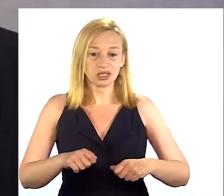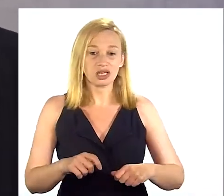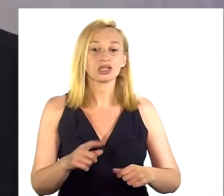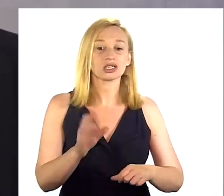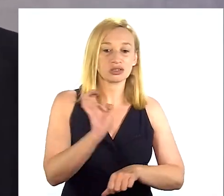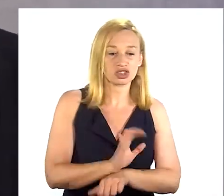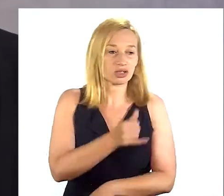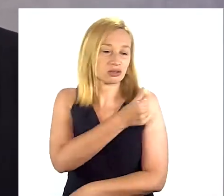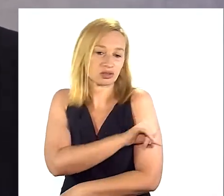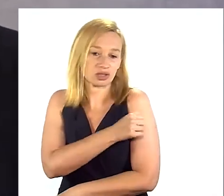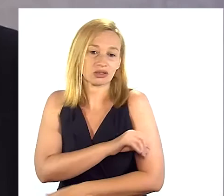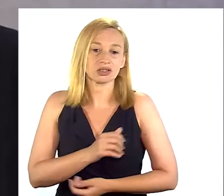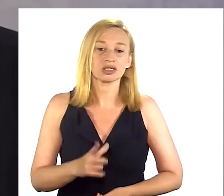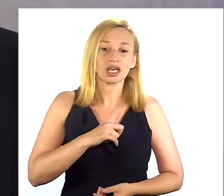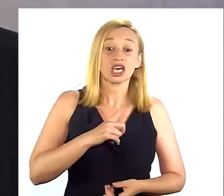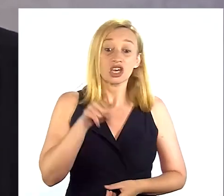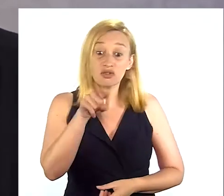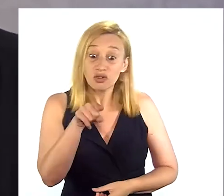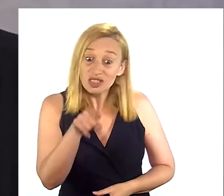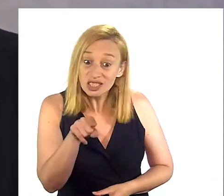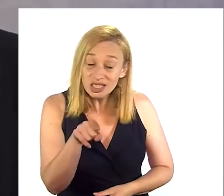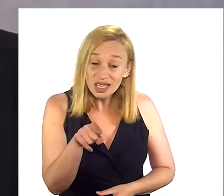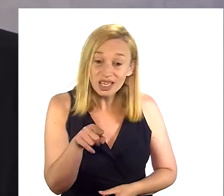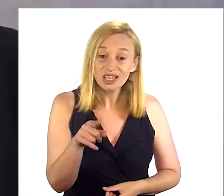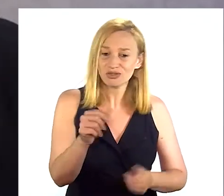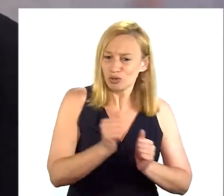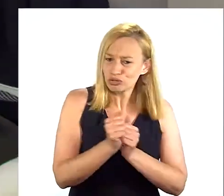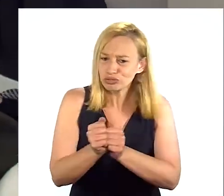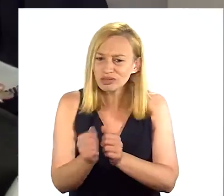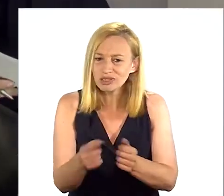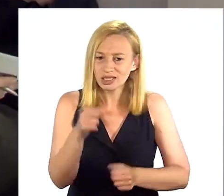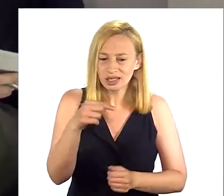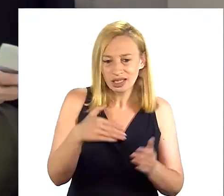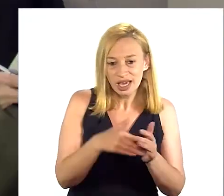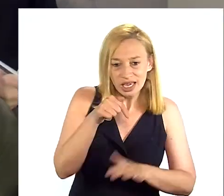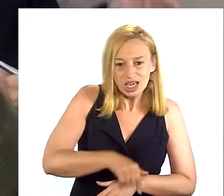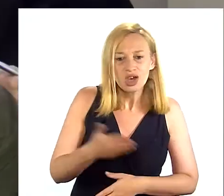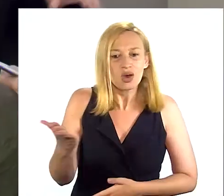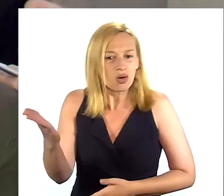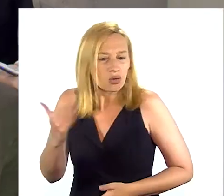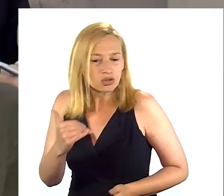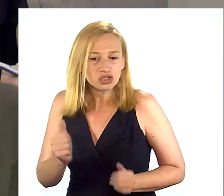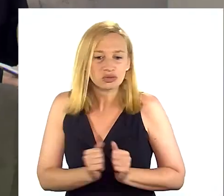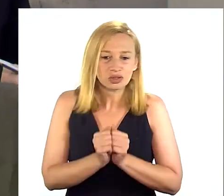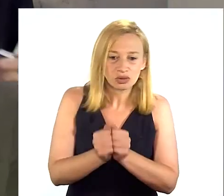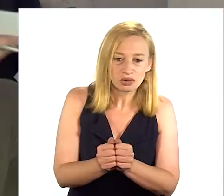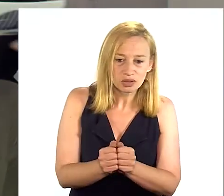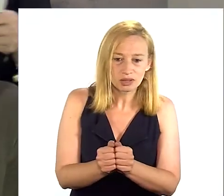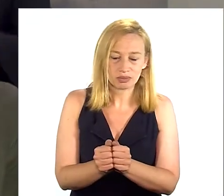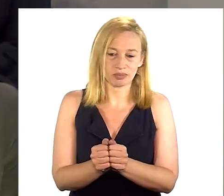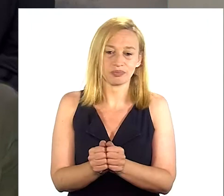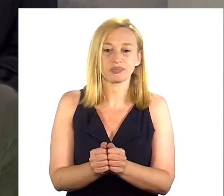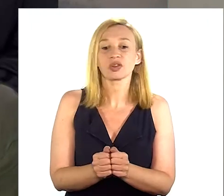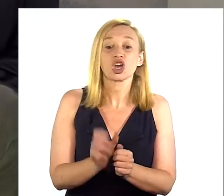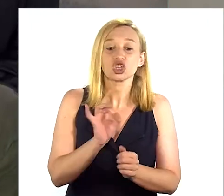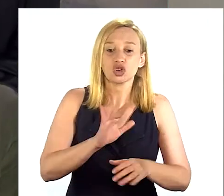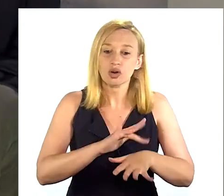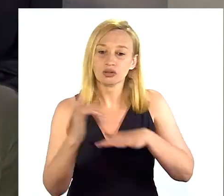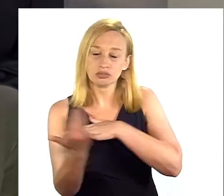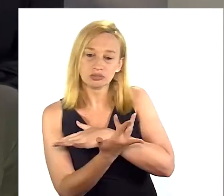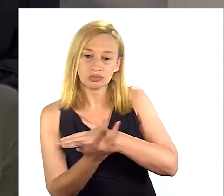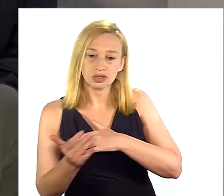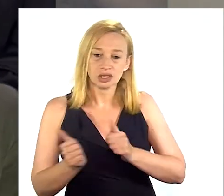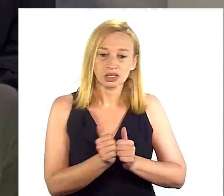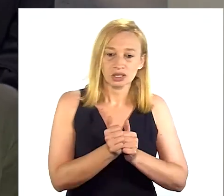sobre o desenvolvimento econômico e os potenciais que nosso Estado tem. E você, telespectador, que ficou com a gente até aqui, eu te convido a acompanhar a